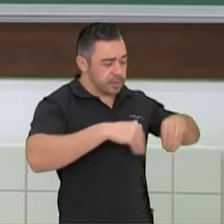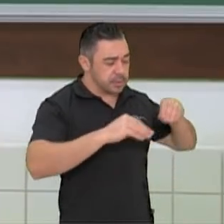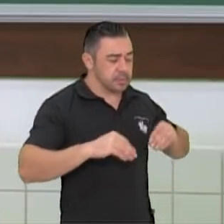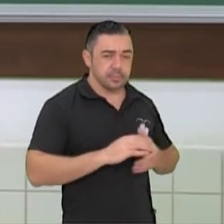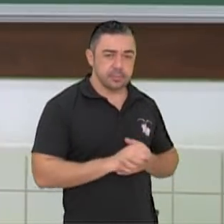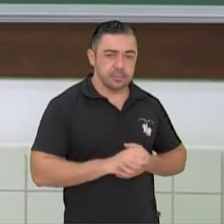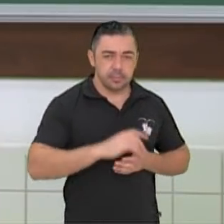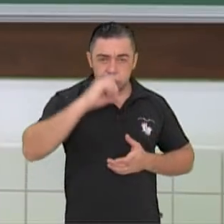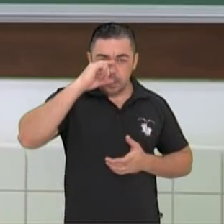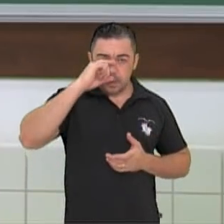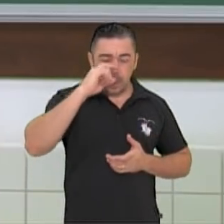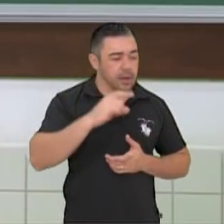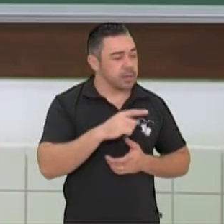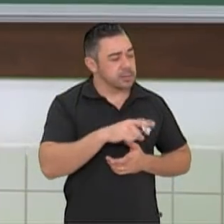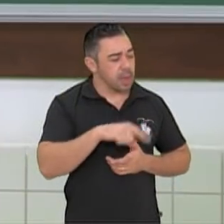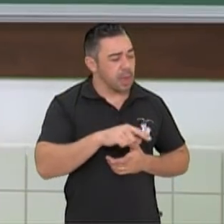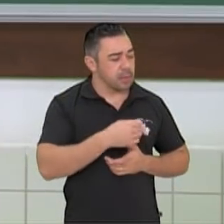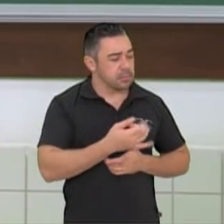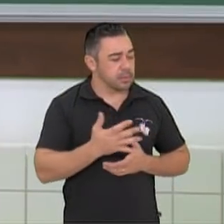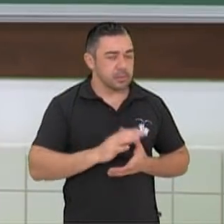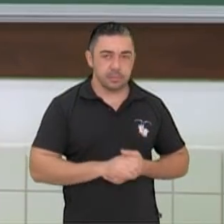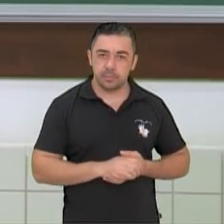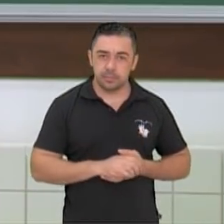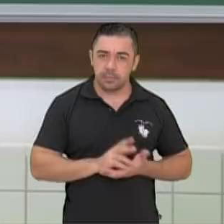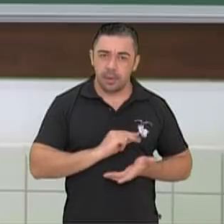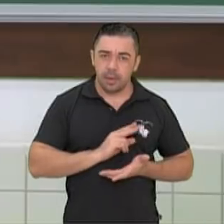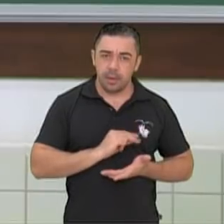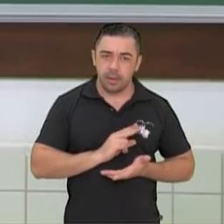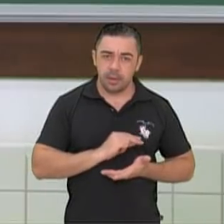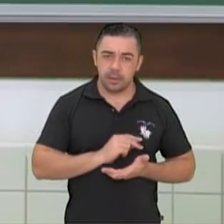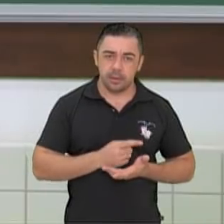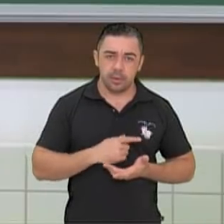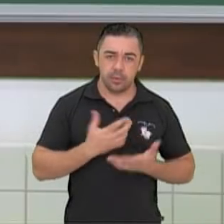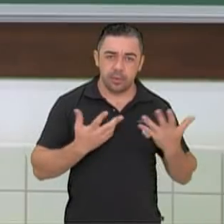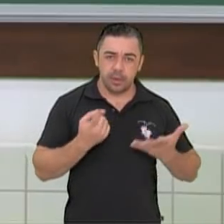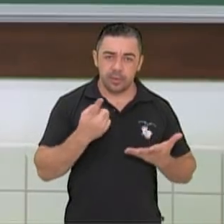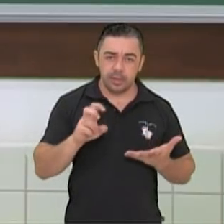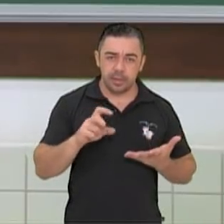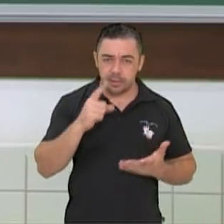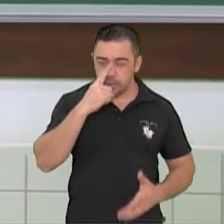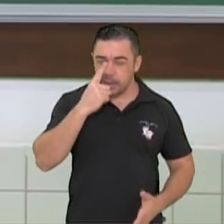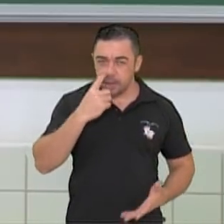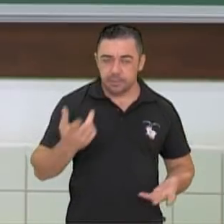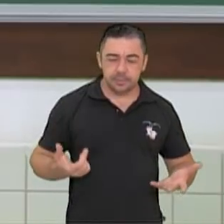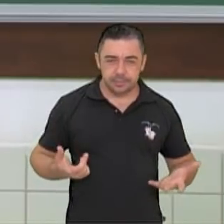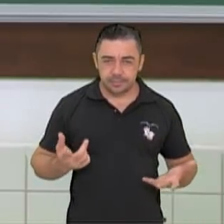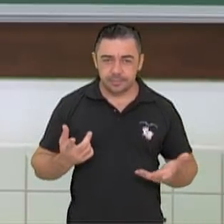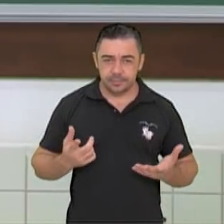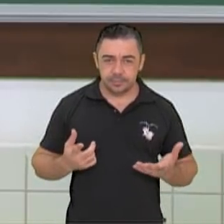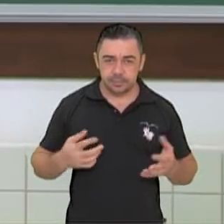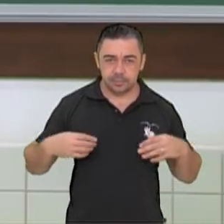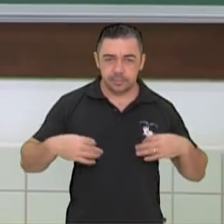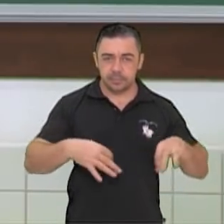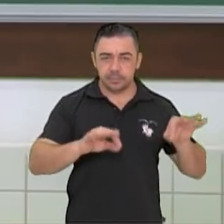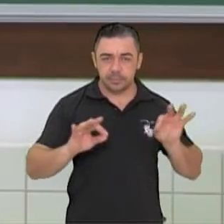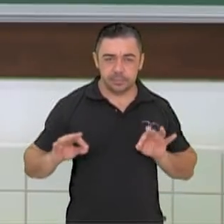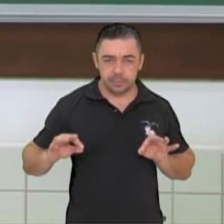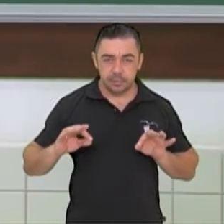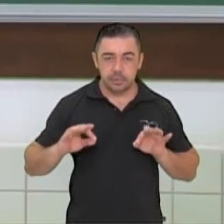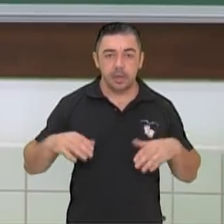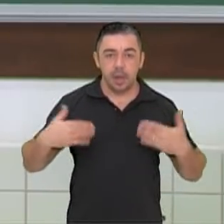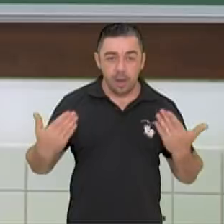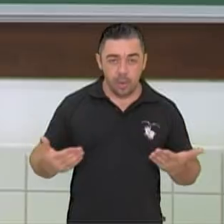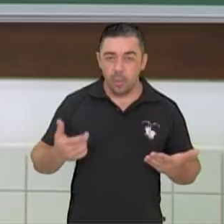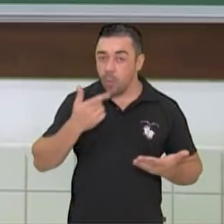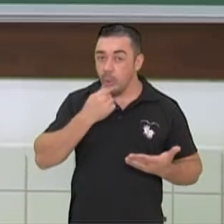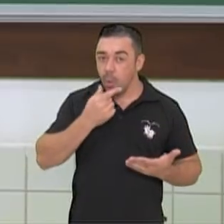cada nariz está tanto. Imagina, então me vê 15 narigadas desse tecido. O